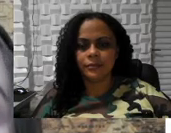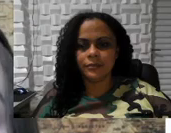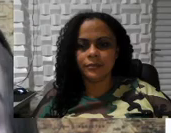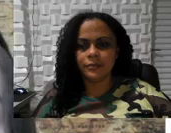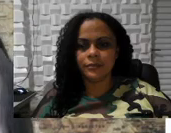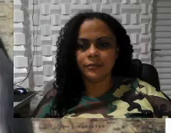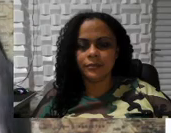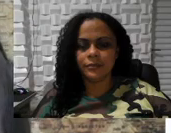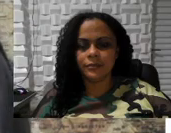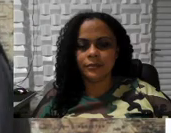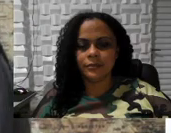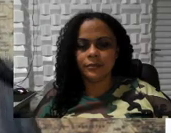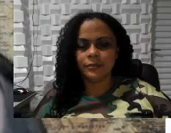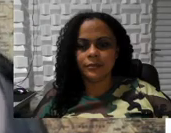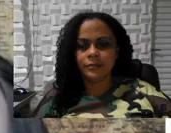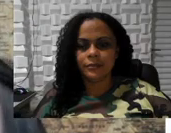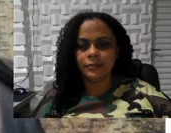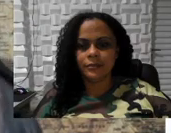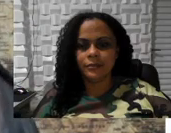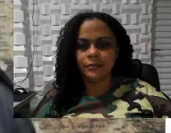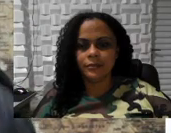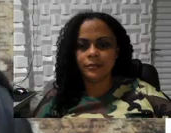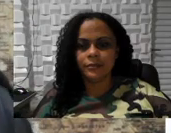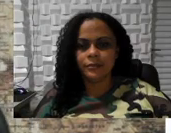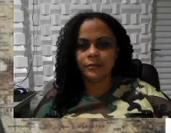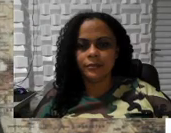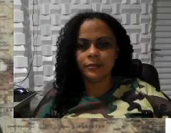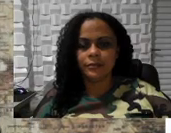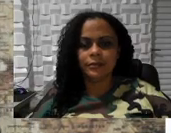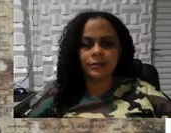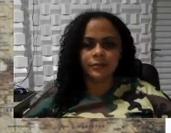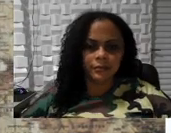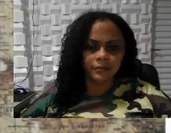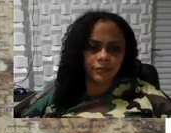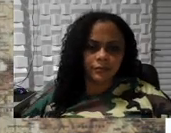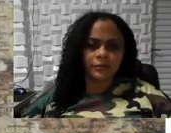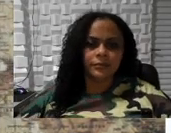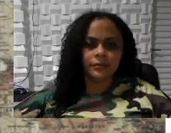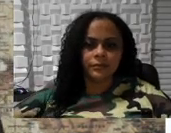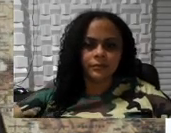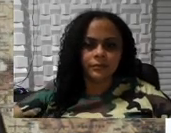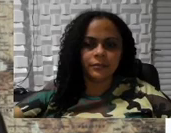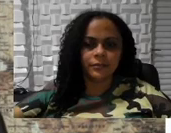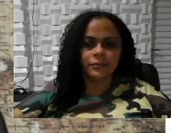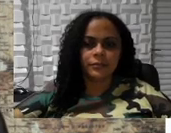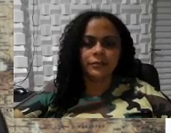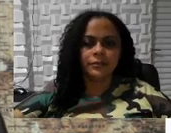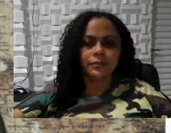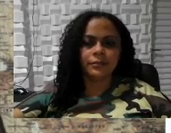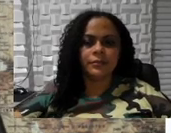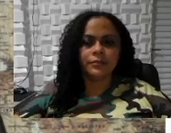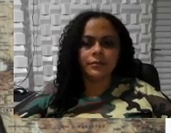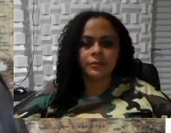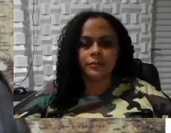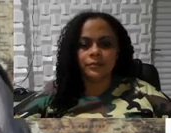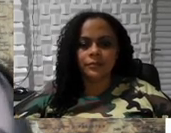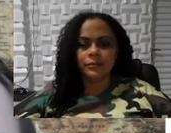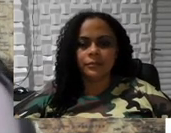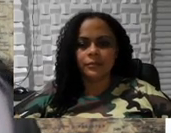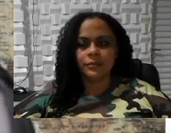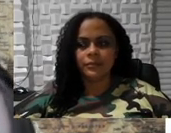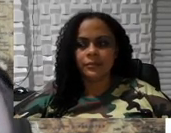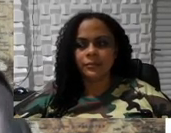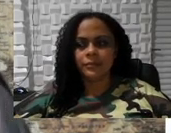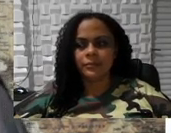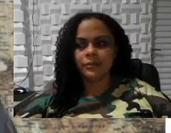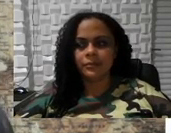palavra proparoxítona. Carol, e a palavra mãe, a palavra pé? Como é que eu classifico uma palavra que só tem uma sílaba? Nesse caso,